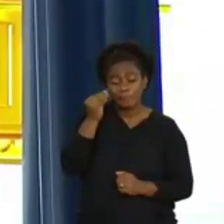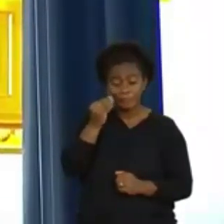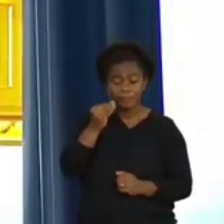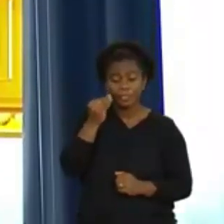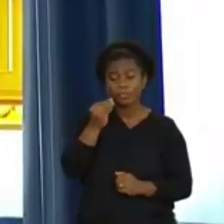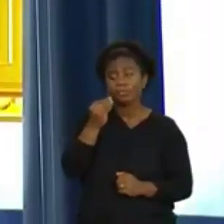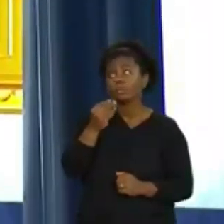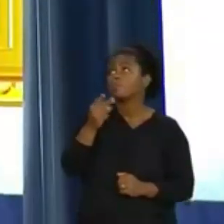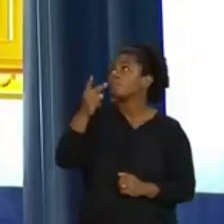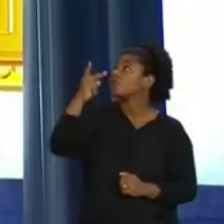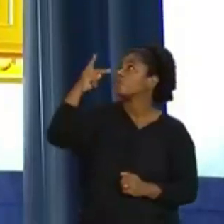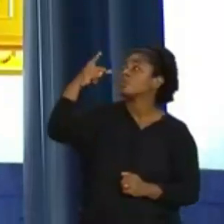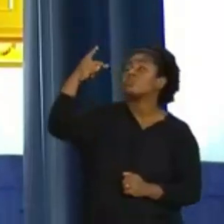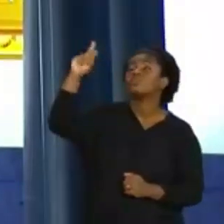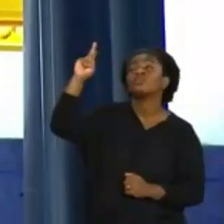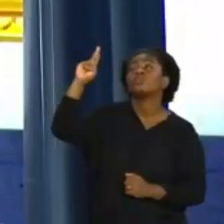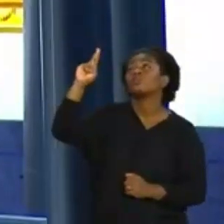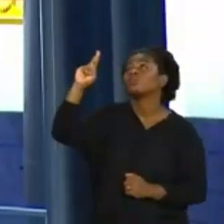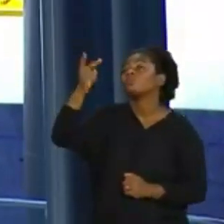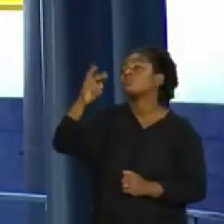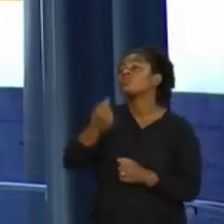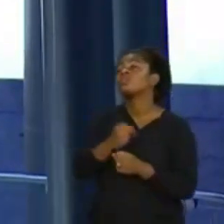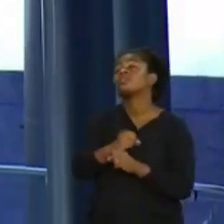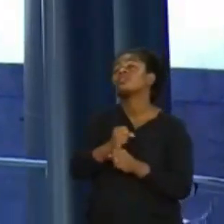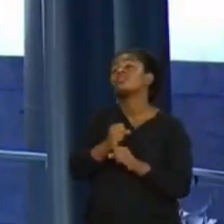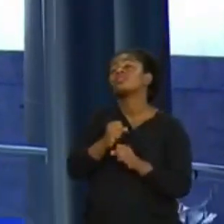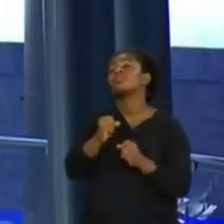pela tua infinita misericórdia,